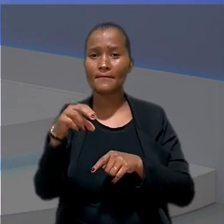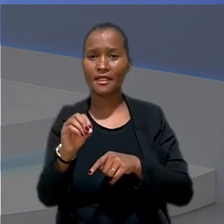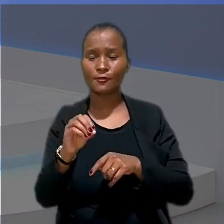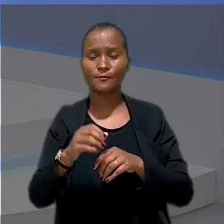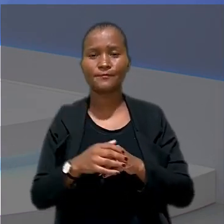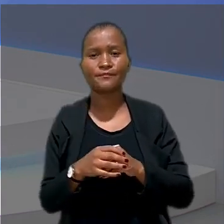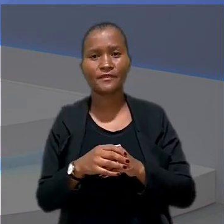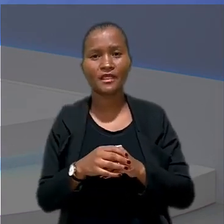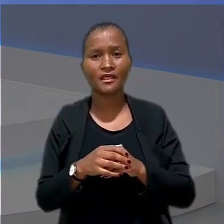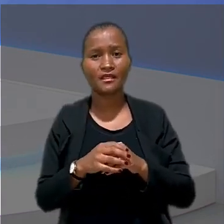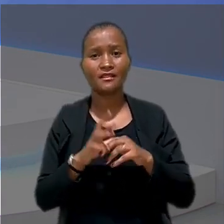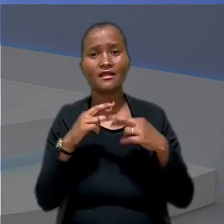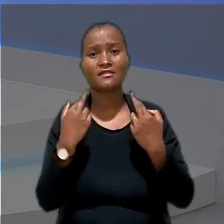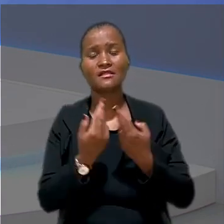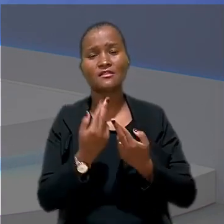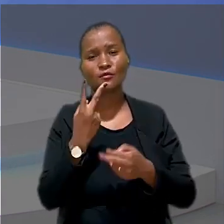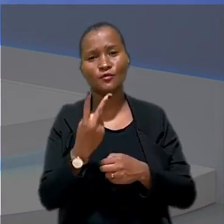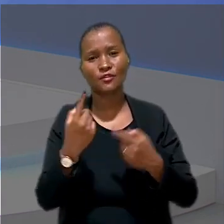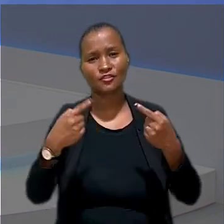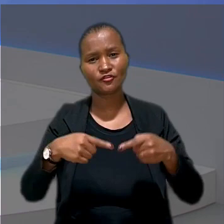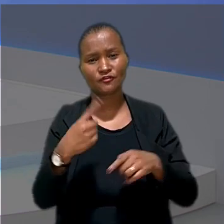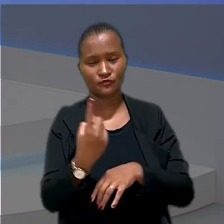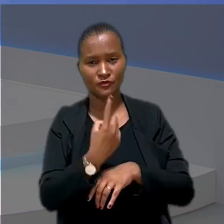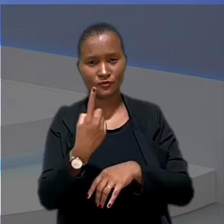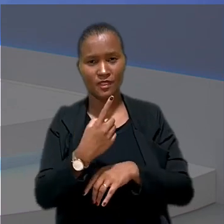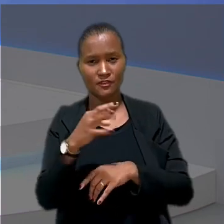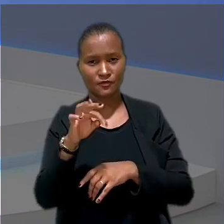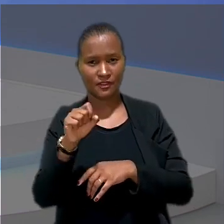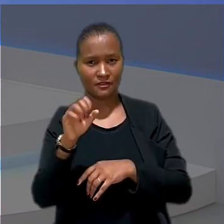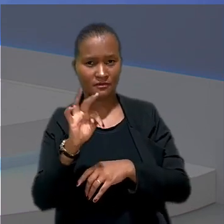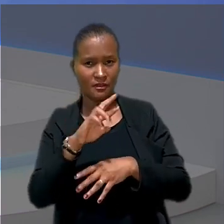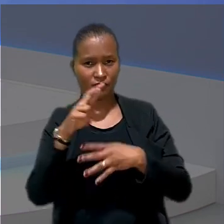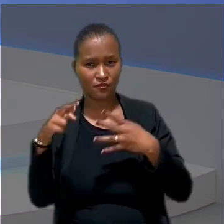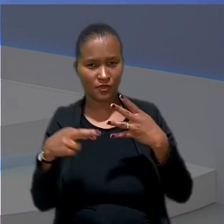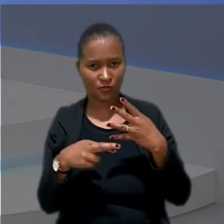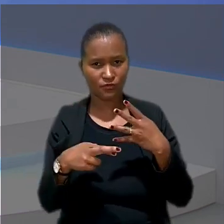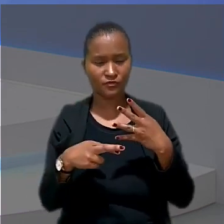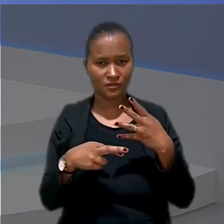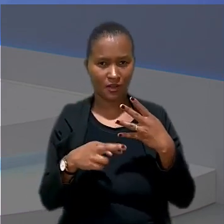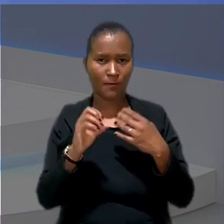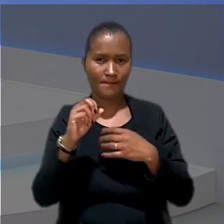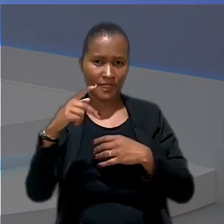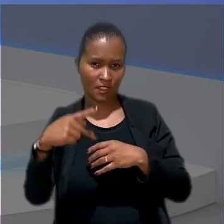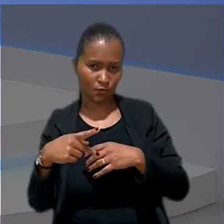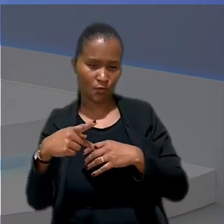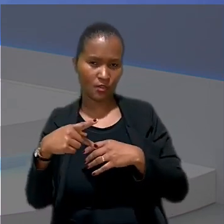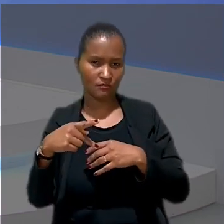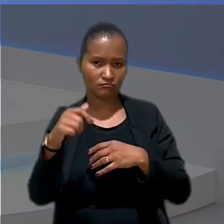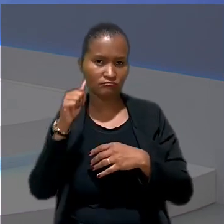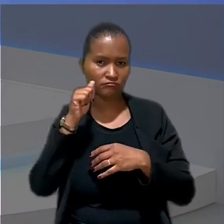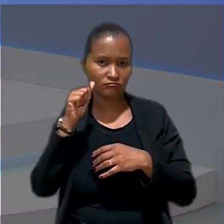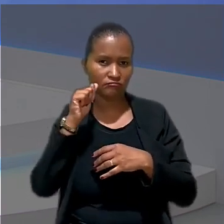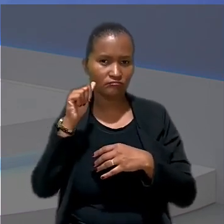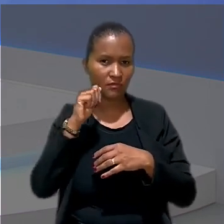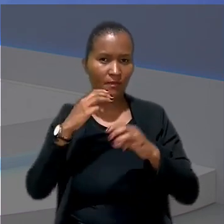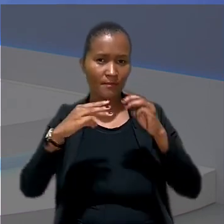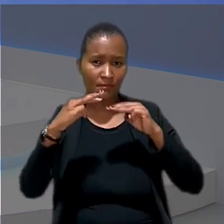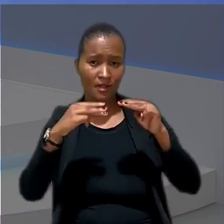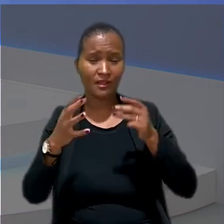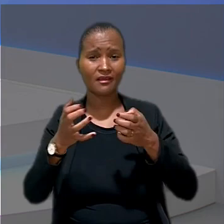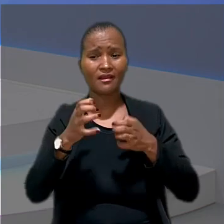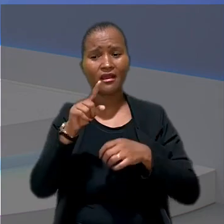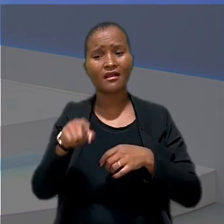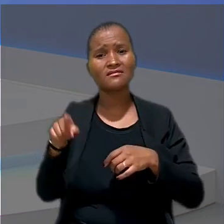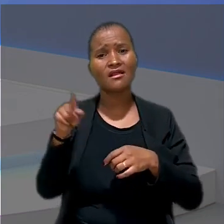Medeiros. E na sessão 2 de dissídios individuais do TST, o recurso de uma operadora de telemarketing que pretendia anular um